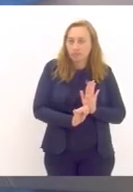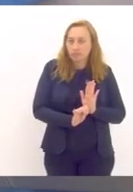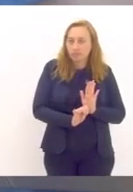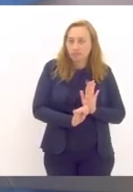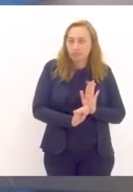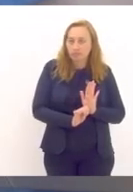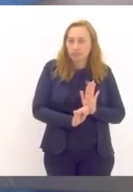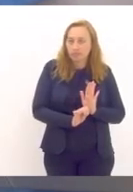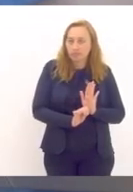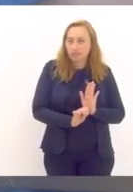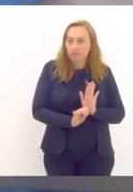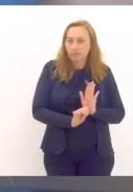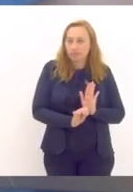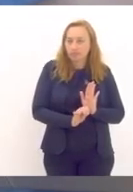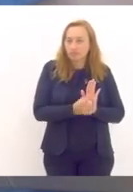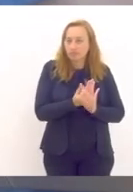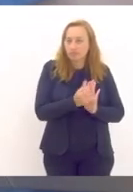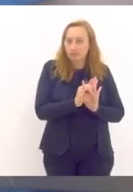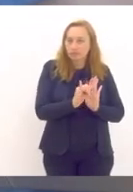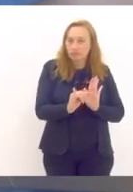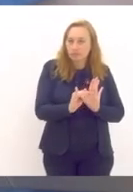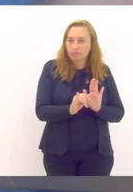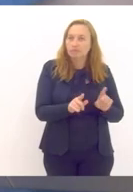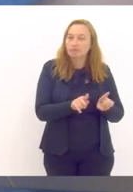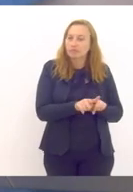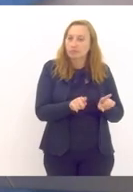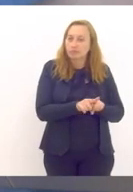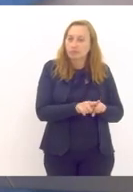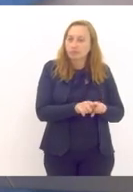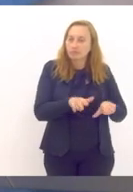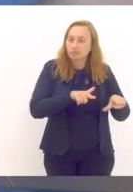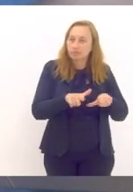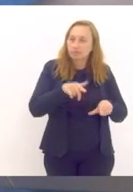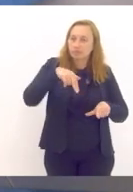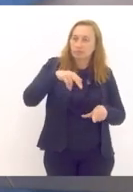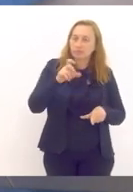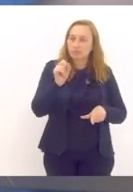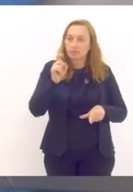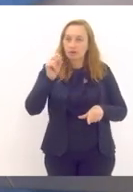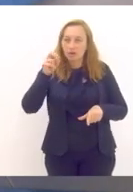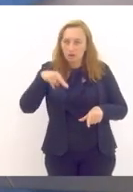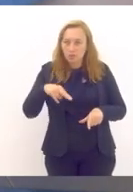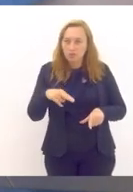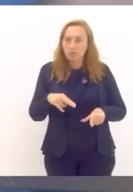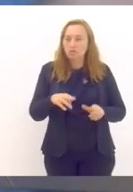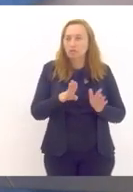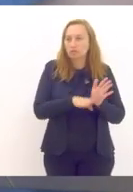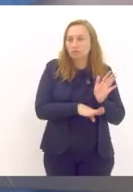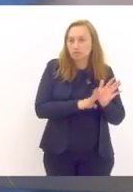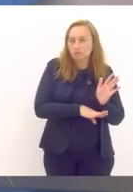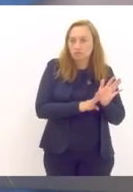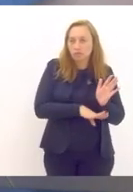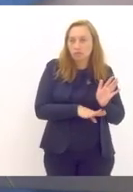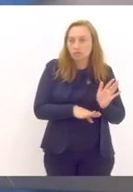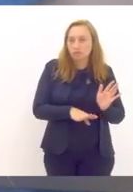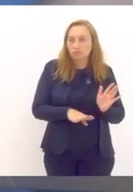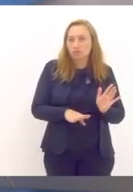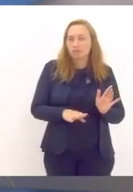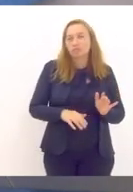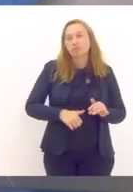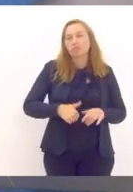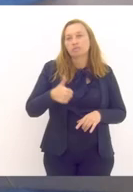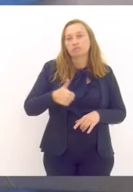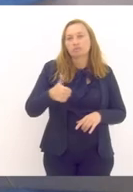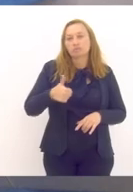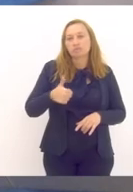já com relatório de receita publicado e também o trabalho do Nelson em relação às despesas, a gente possa já fazer na primeira semana do mês que